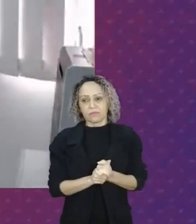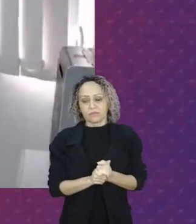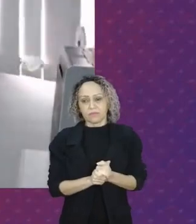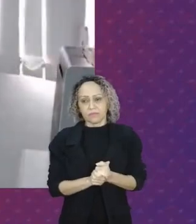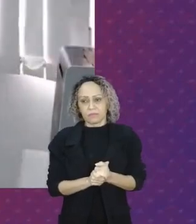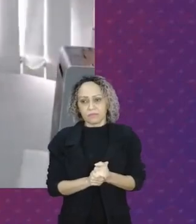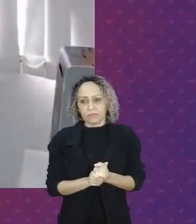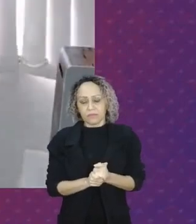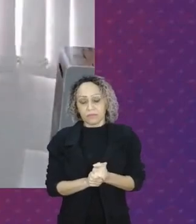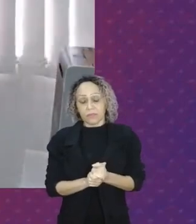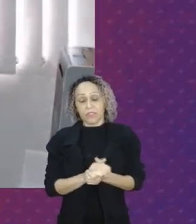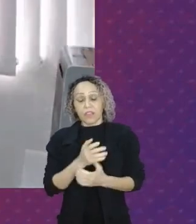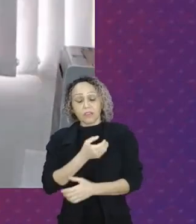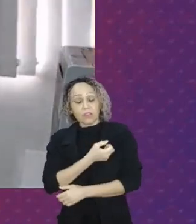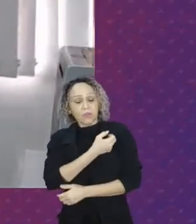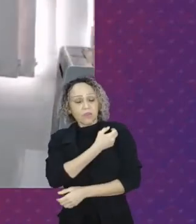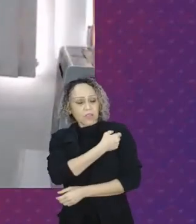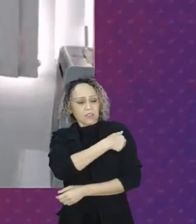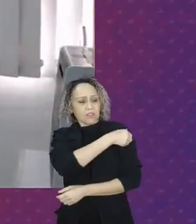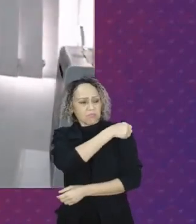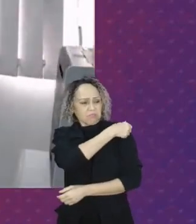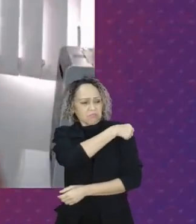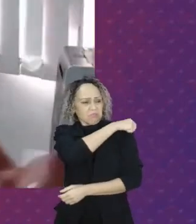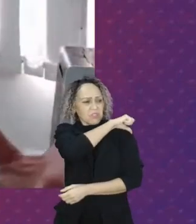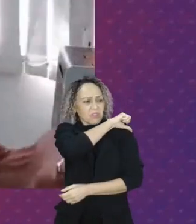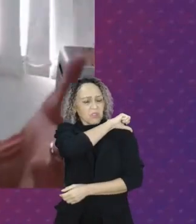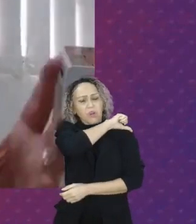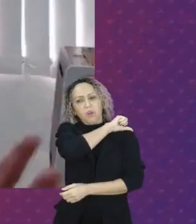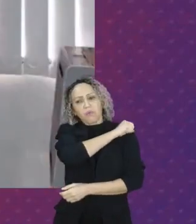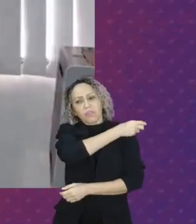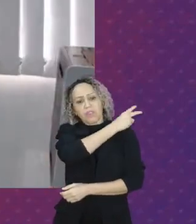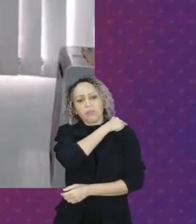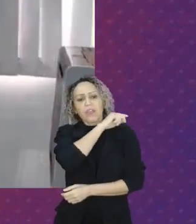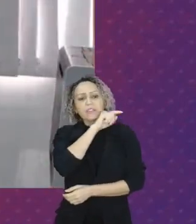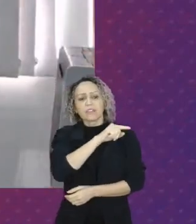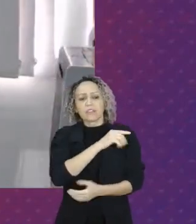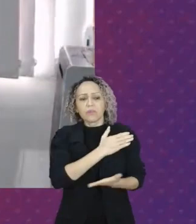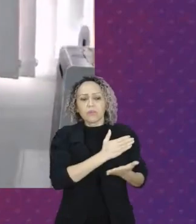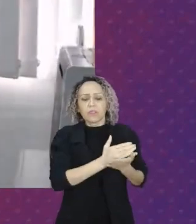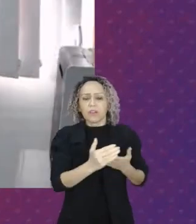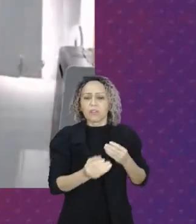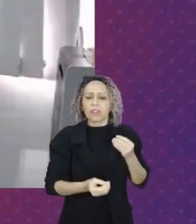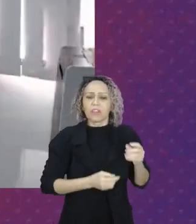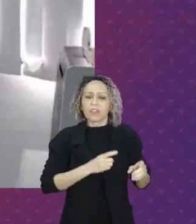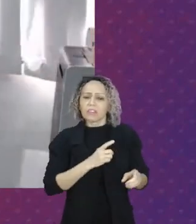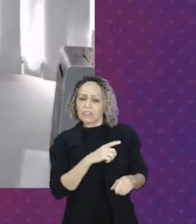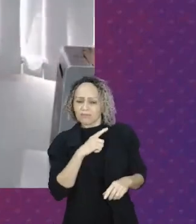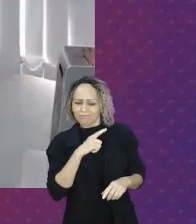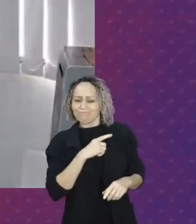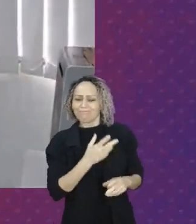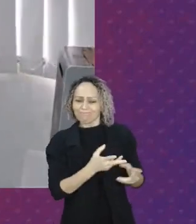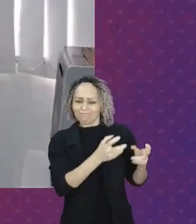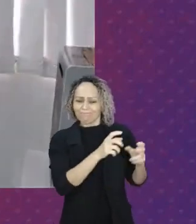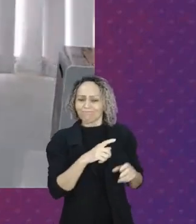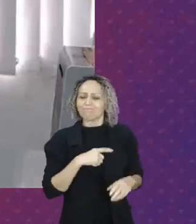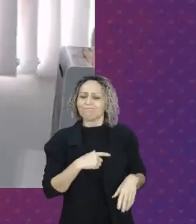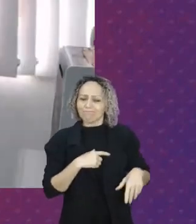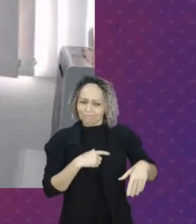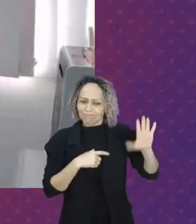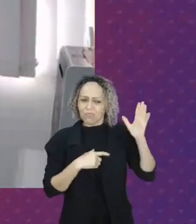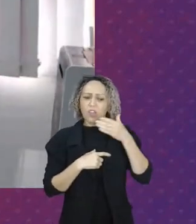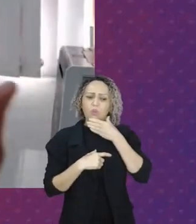educação, de anos finais do ensino fundamental e do ensino médio, nós vamos começar a encontrar mais homens ocupando